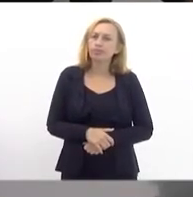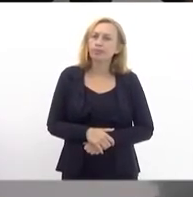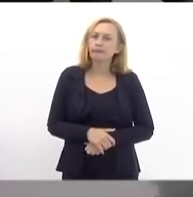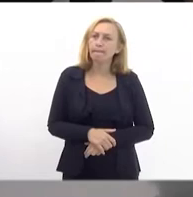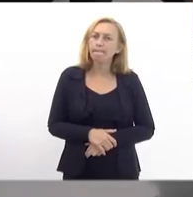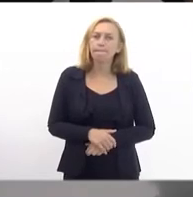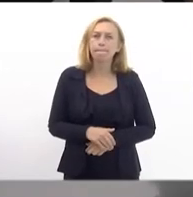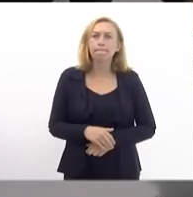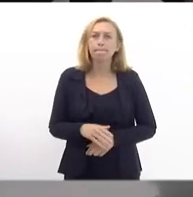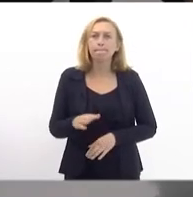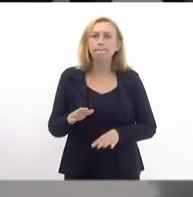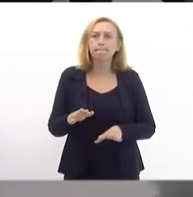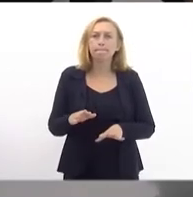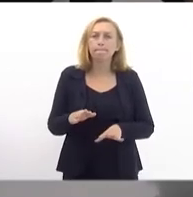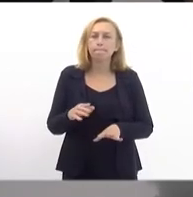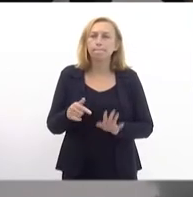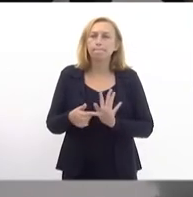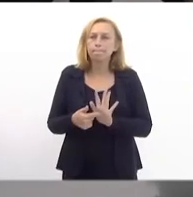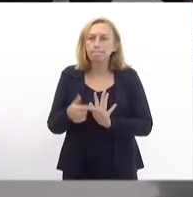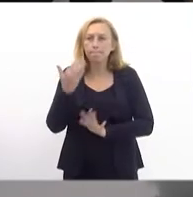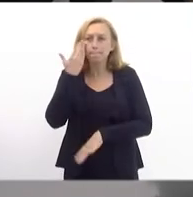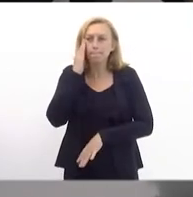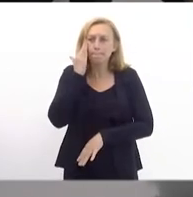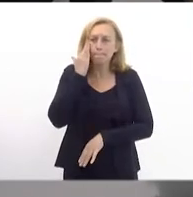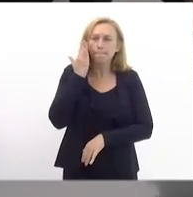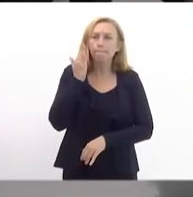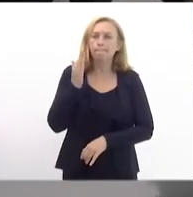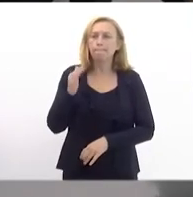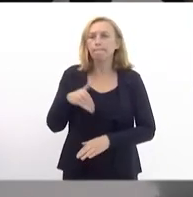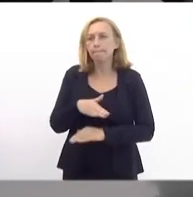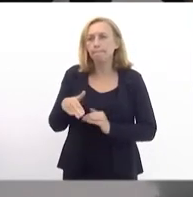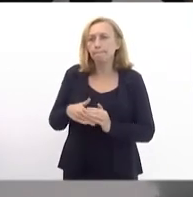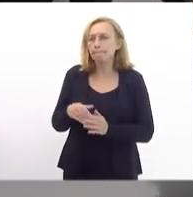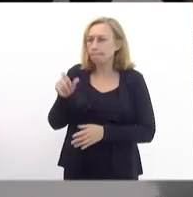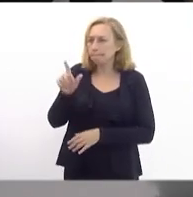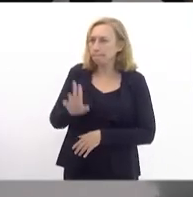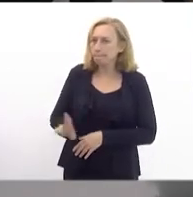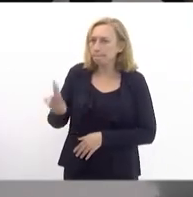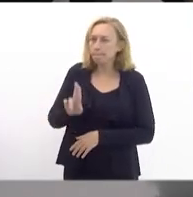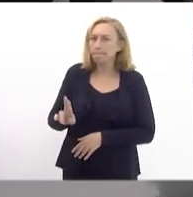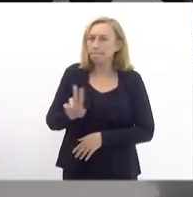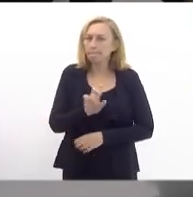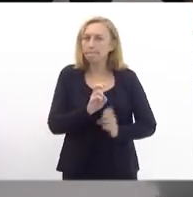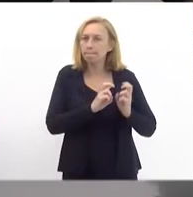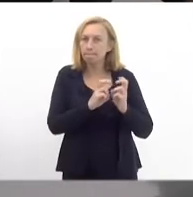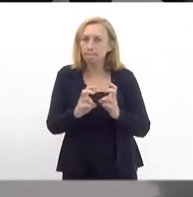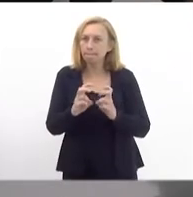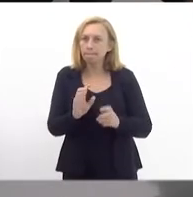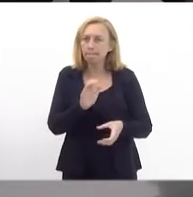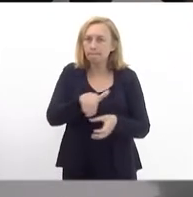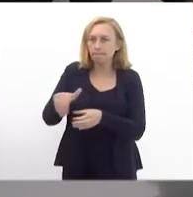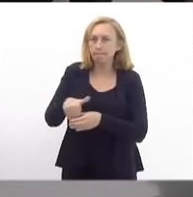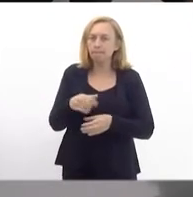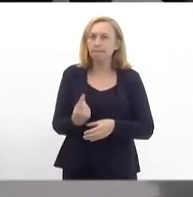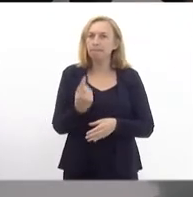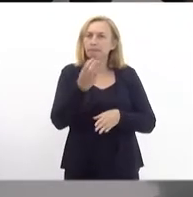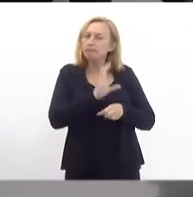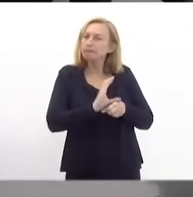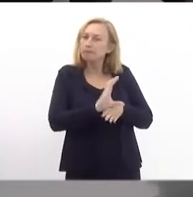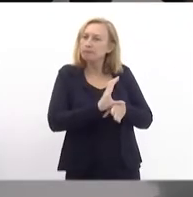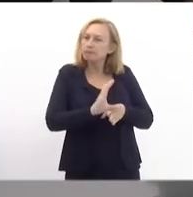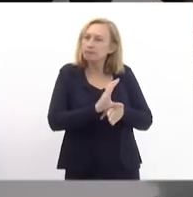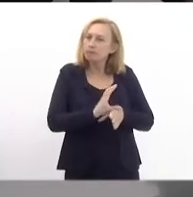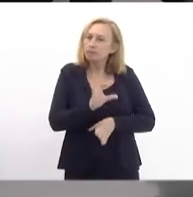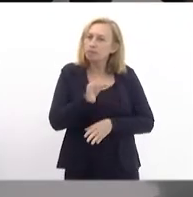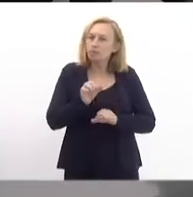o entendimento desses usuários, desses representantes, no voto. Um dos conselheiros, eu tenho quase certeza que